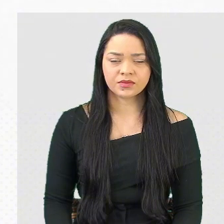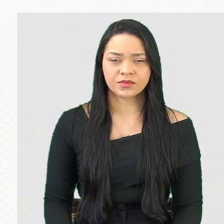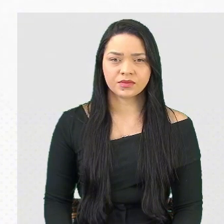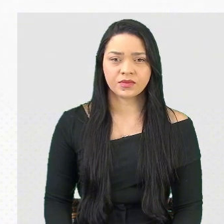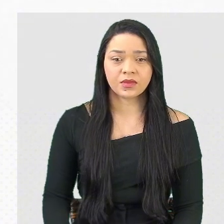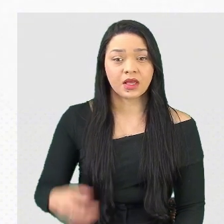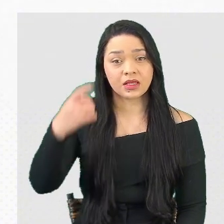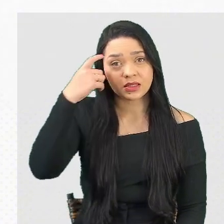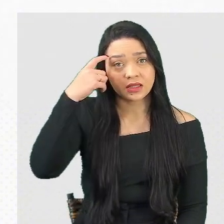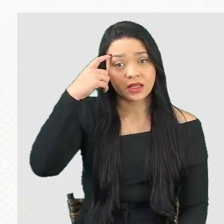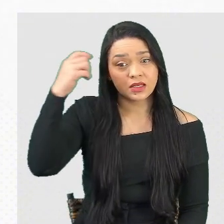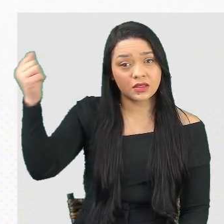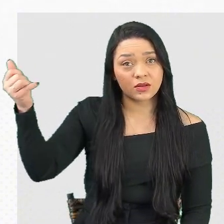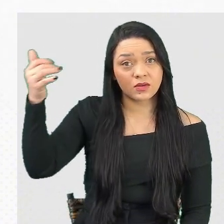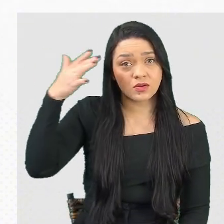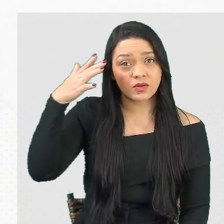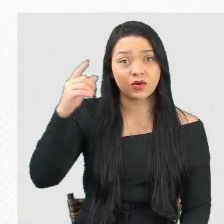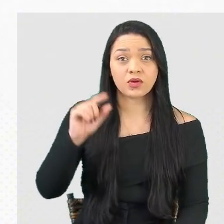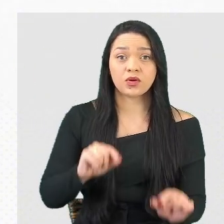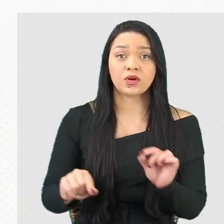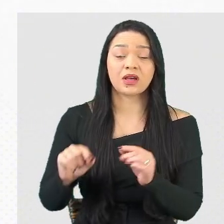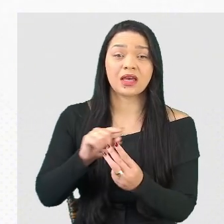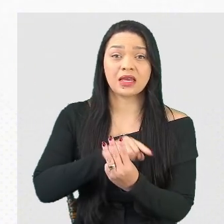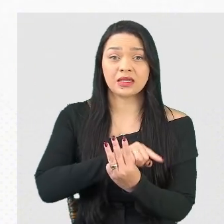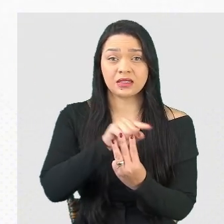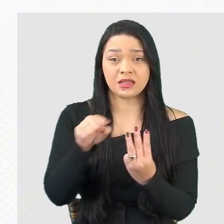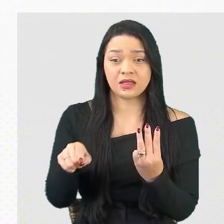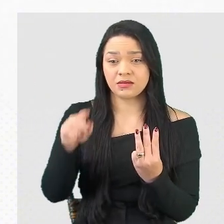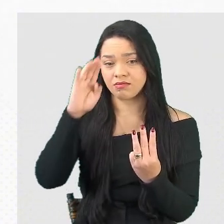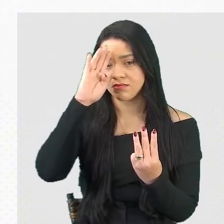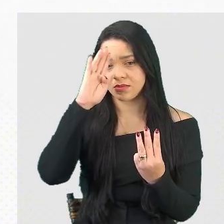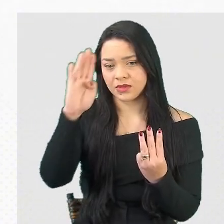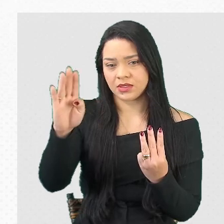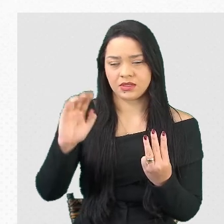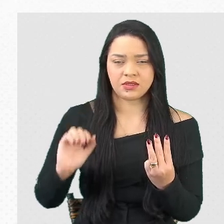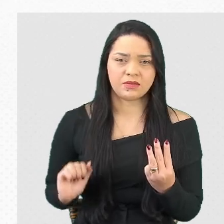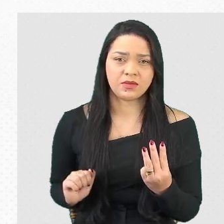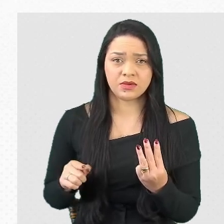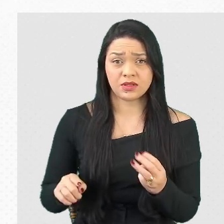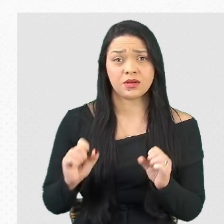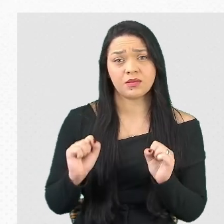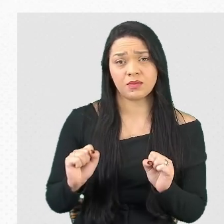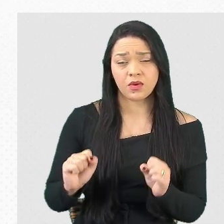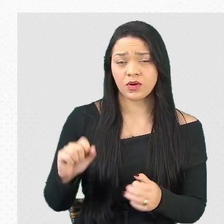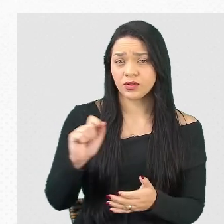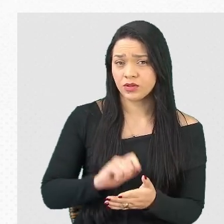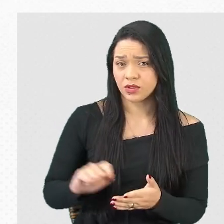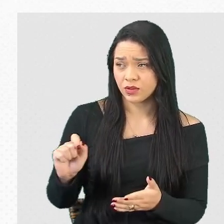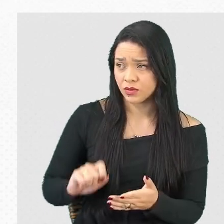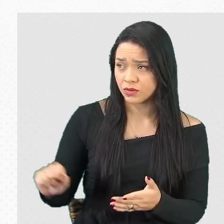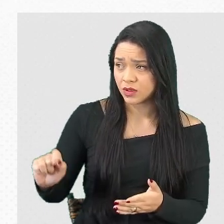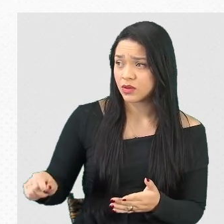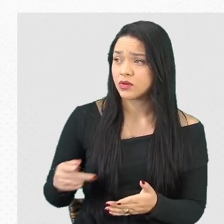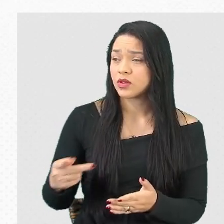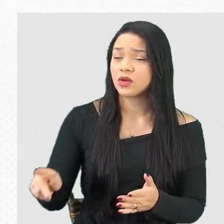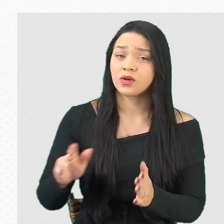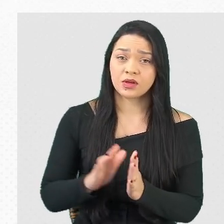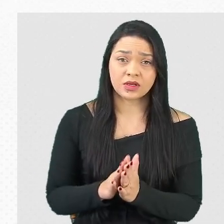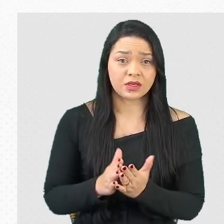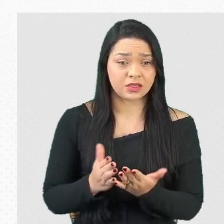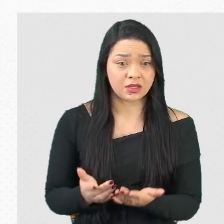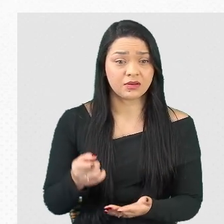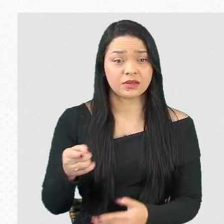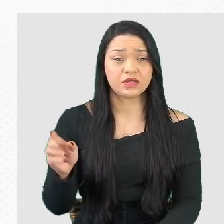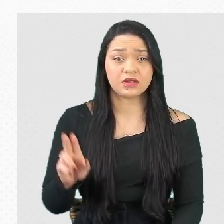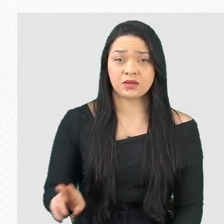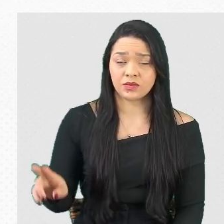as ideias iluministas se baseavam em 3 princípios. E aí você pode até anotar seu caderno, aquilo que você está